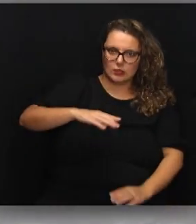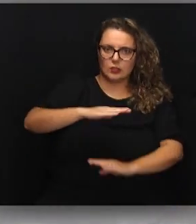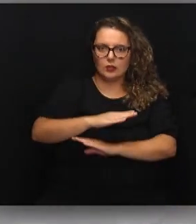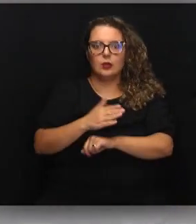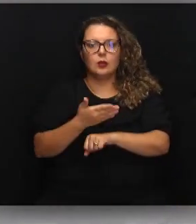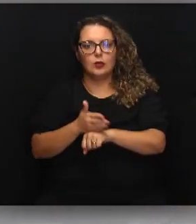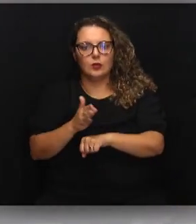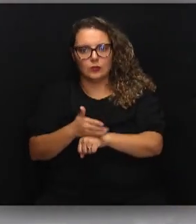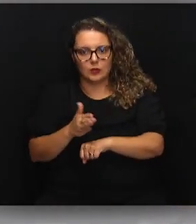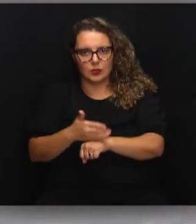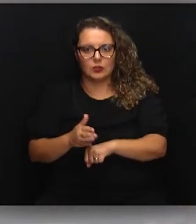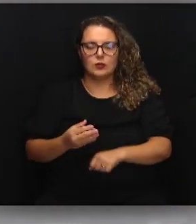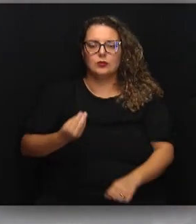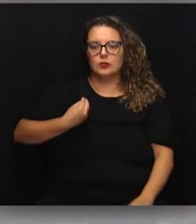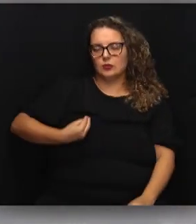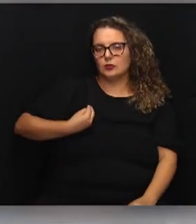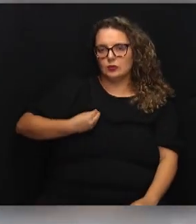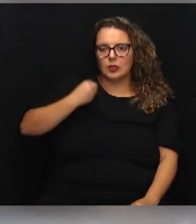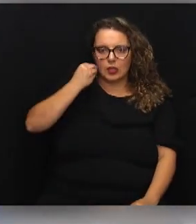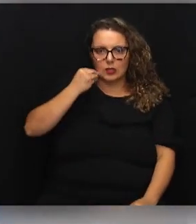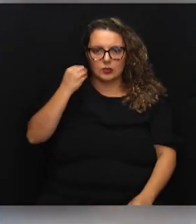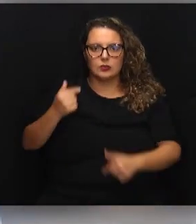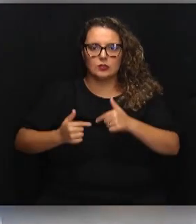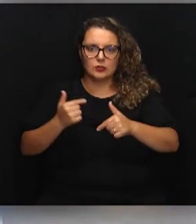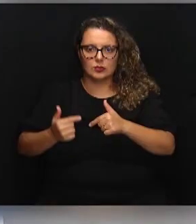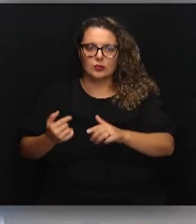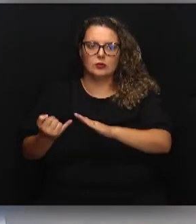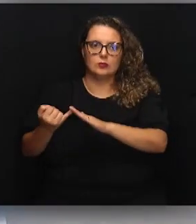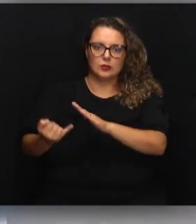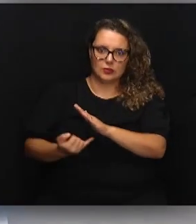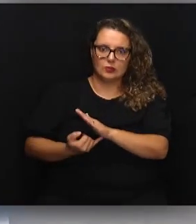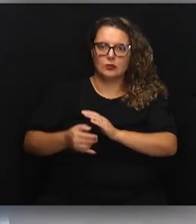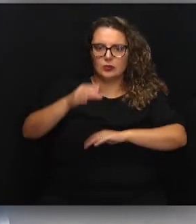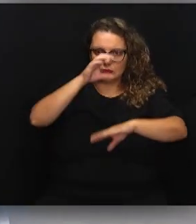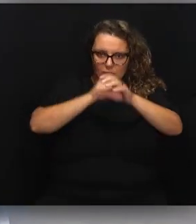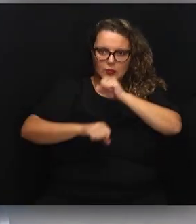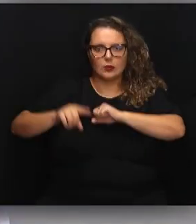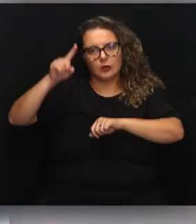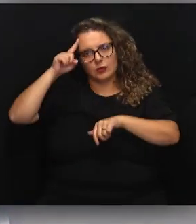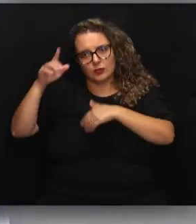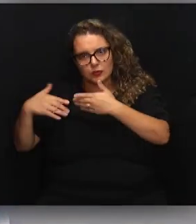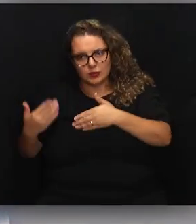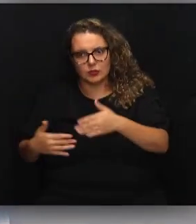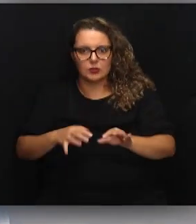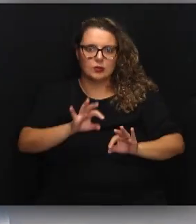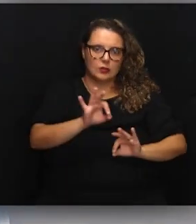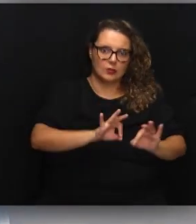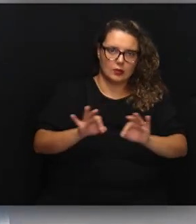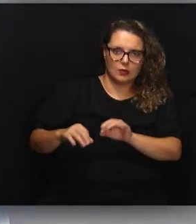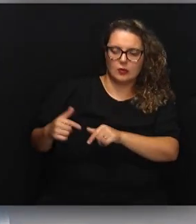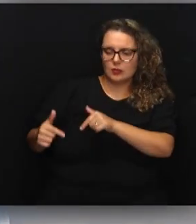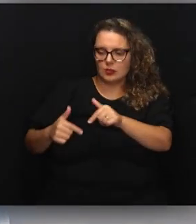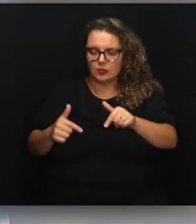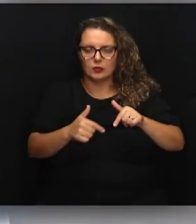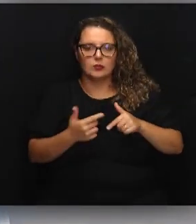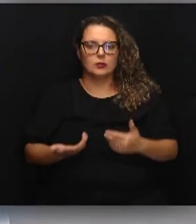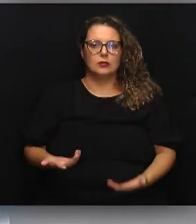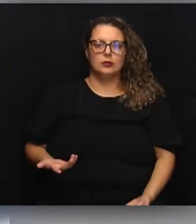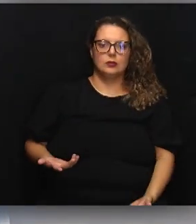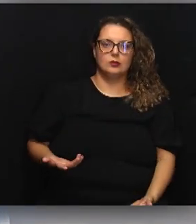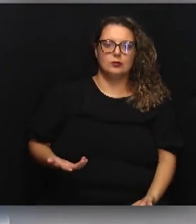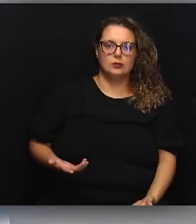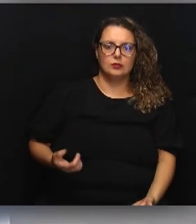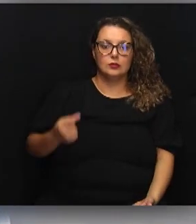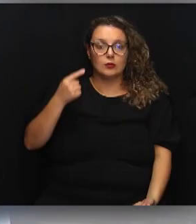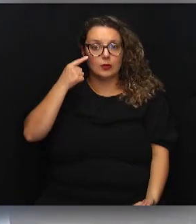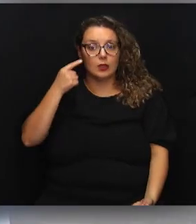praticar, né, vivenciar a experiência de trabalhar numa instituição e aprender rotina, organização de trabalho, né, noção